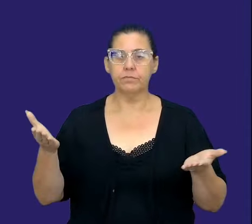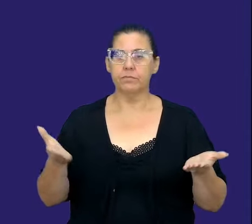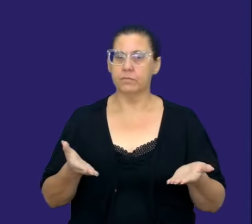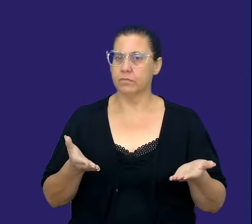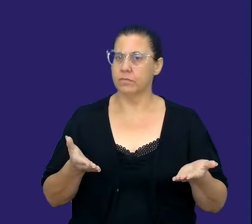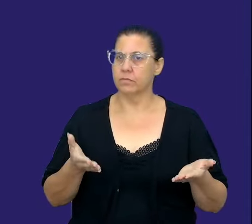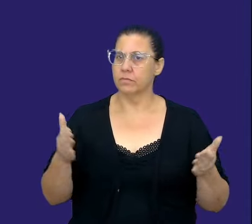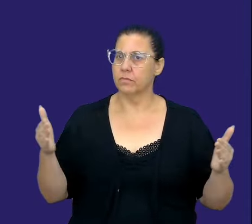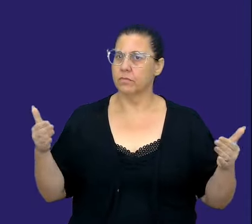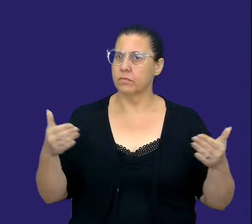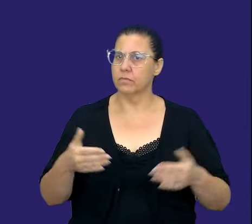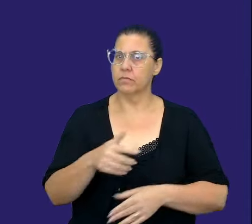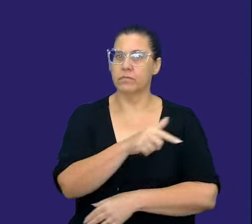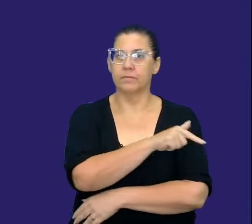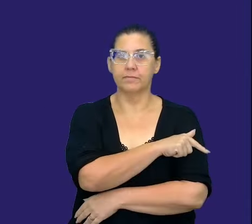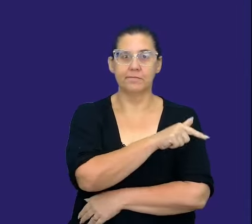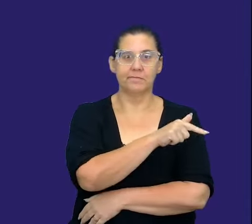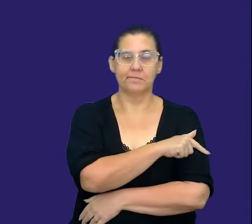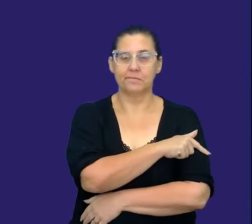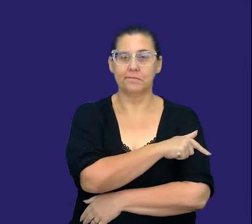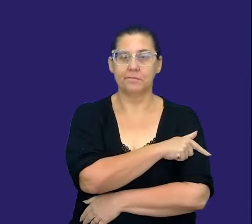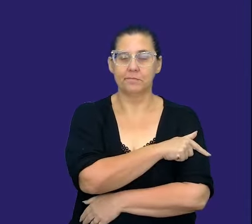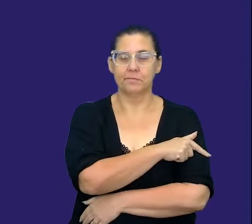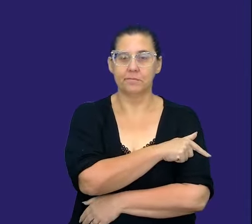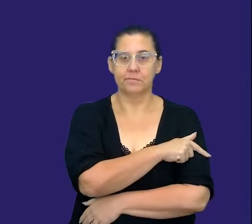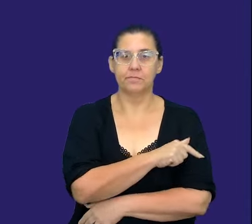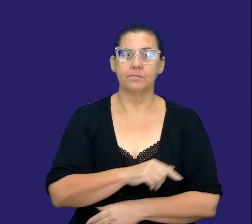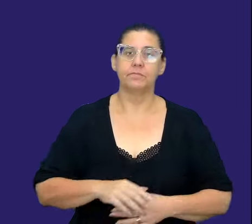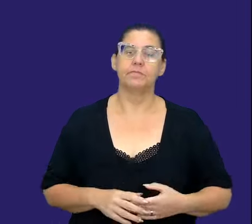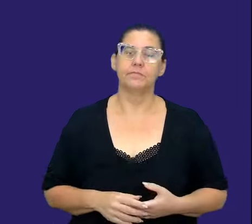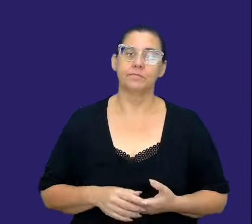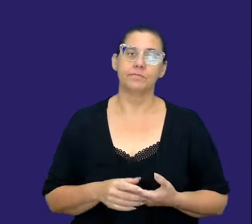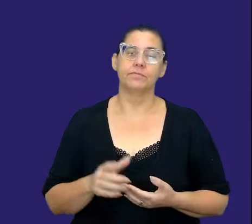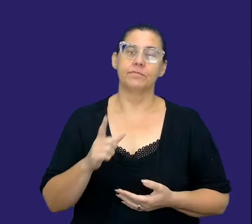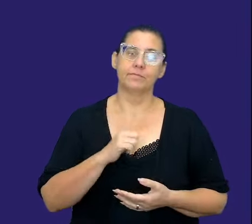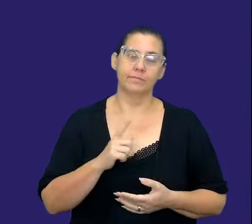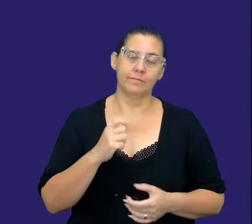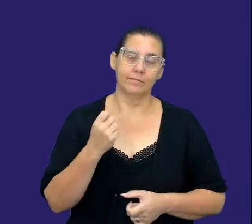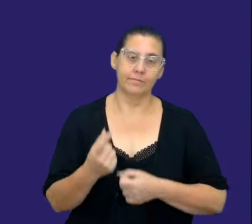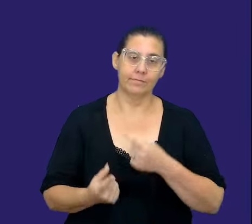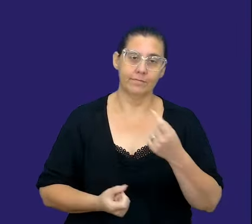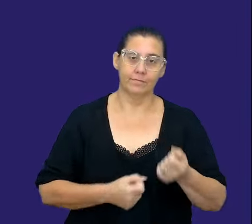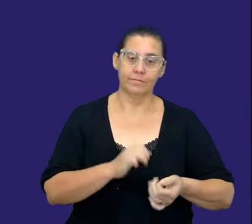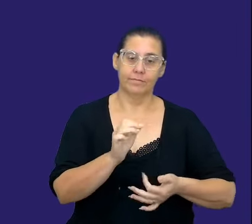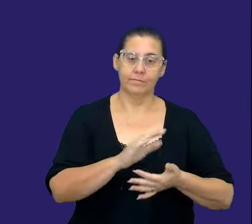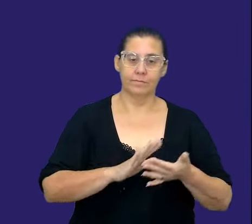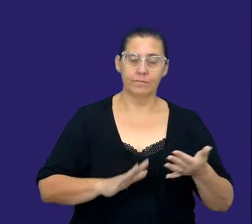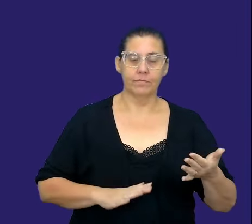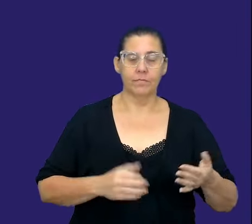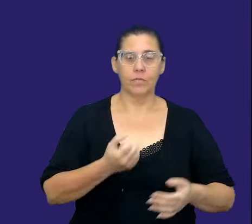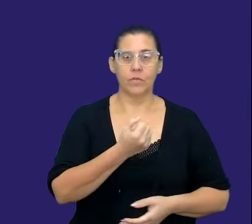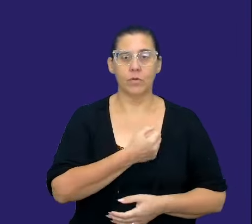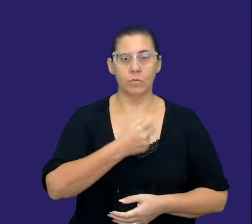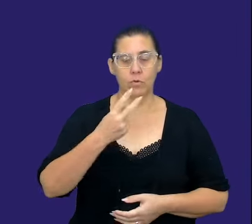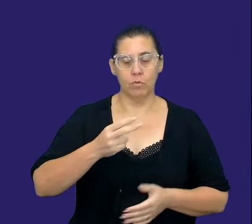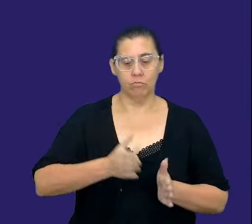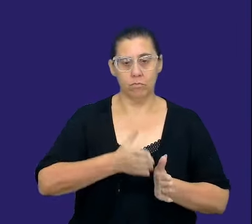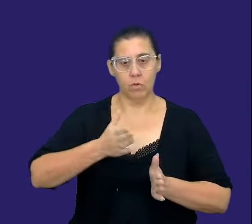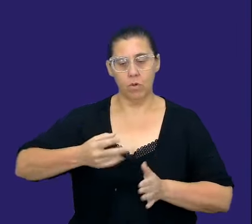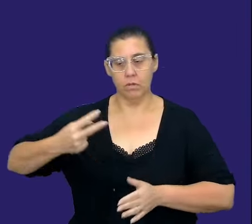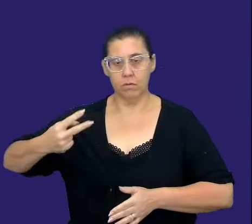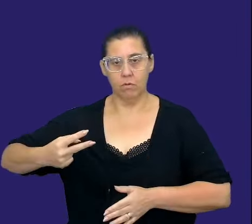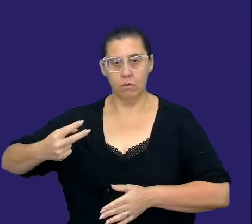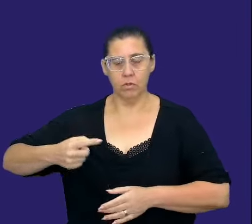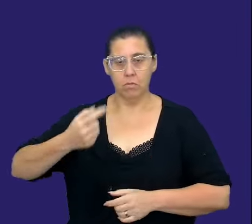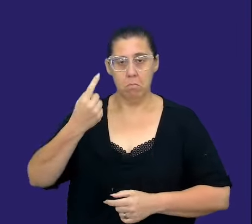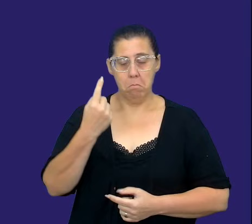focar, então, no 7º ano aí do ensino fundamental, focando, então, na sequência de atividades do volume 1, na sequência 2, para o primeiro bimestre.